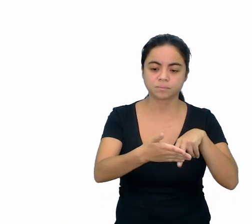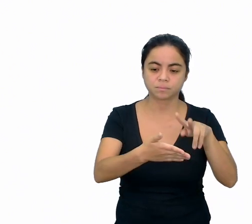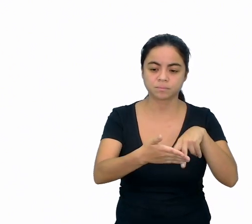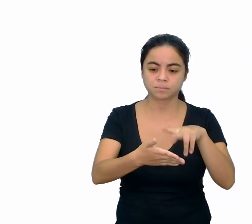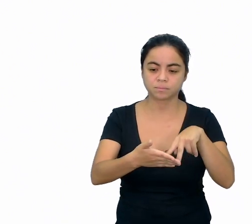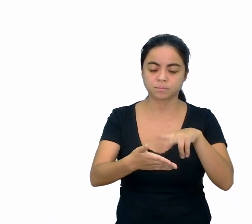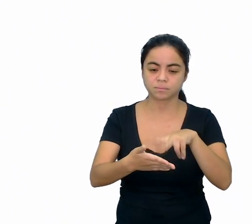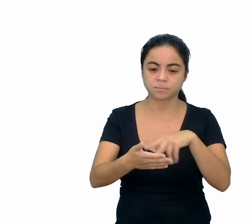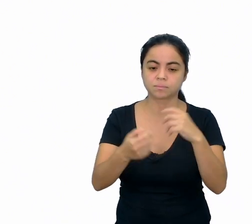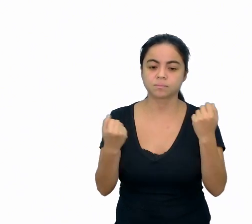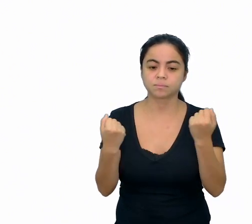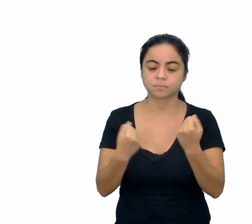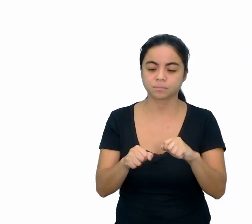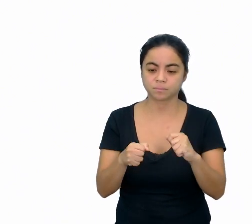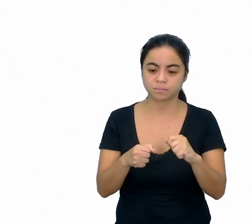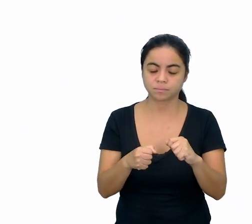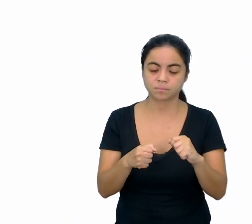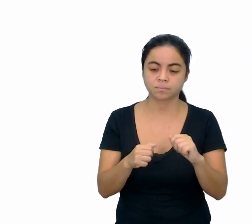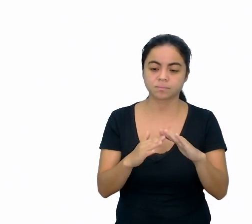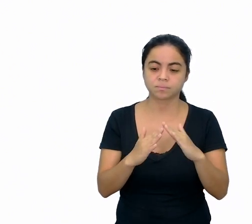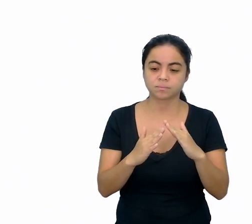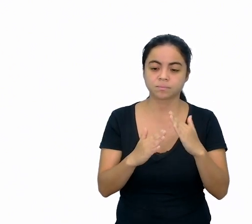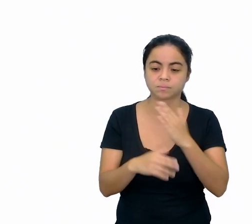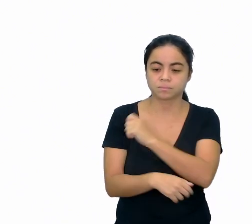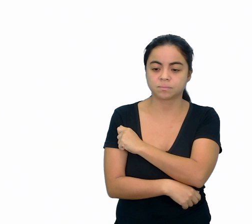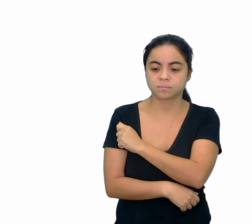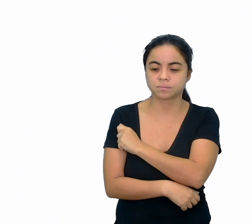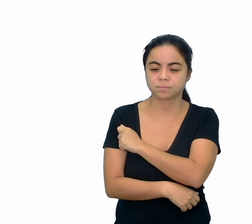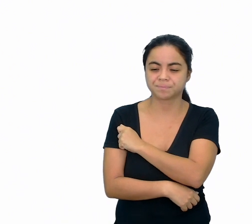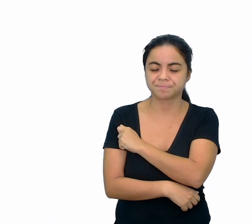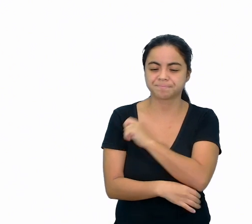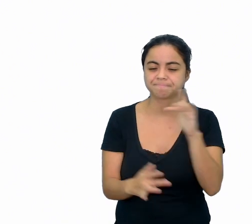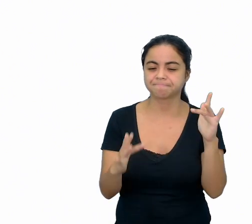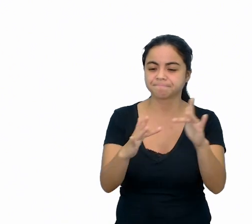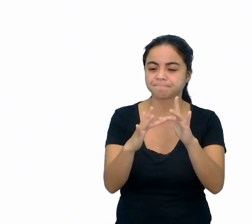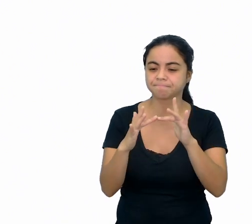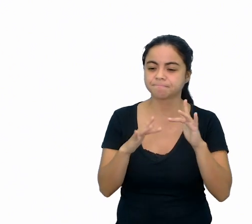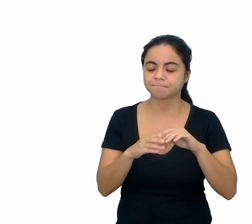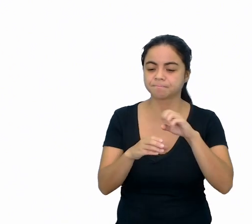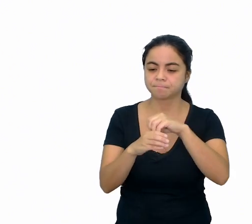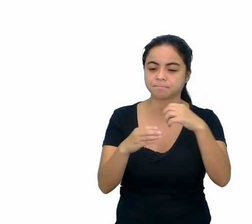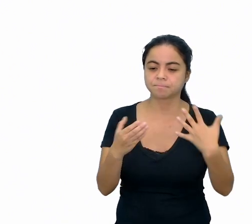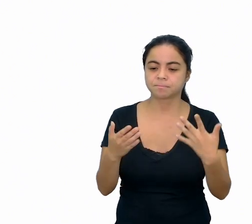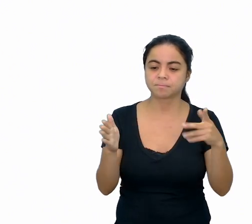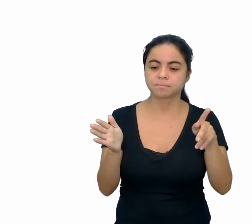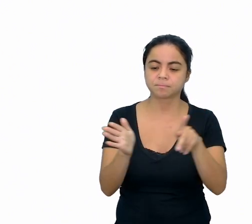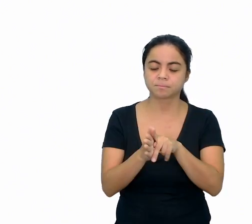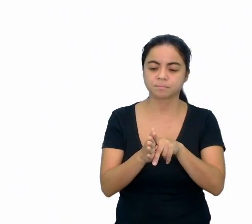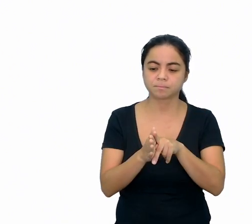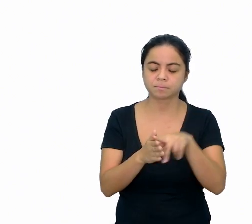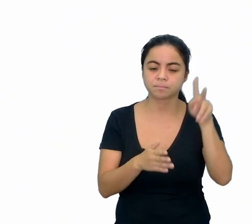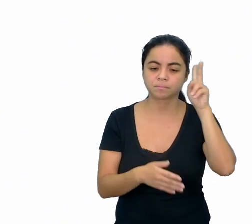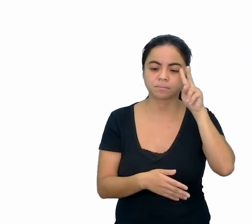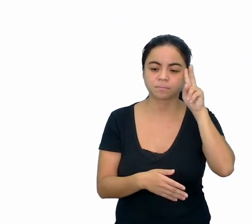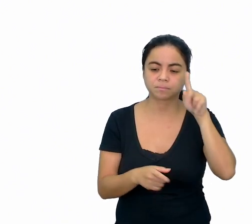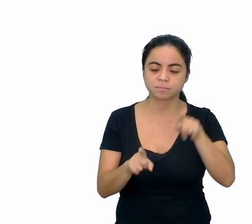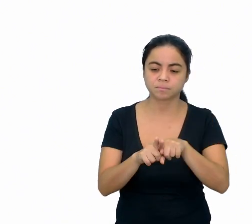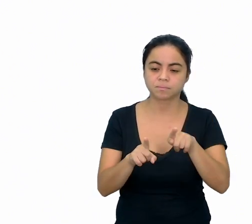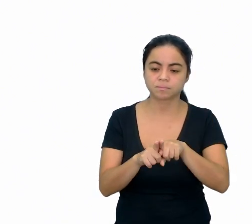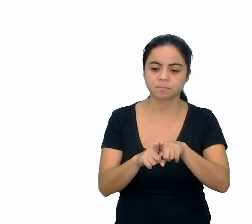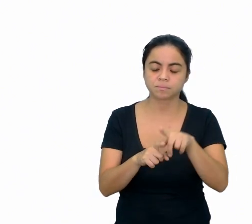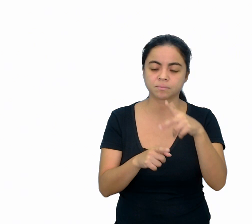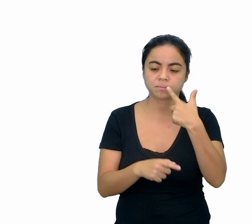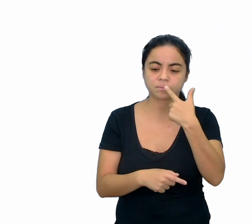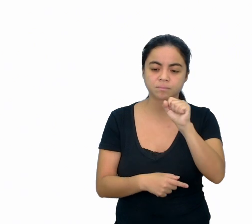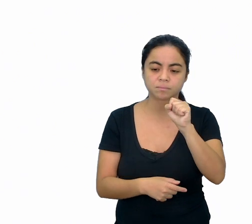professor, permite os estudantes se familiarizarem com as características do conto e com a linguagem escrita